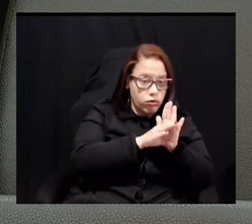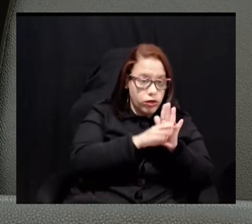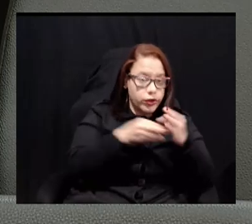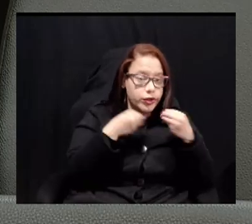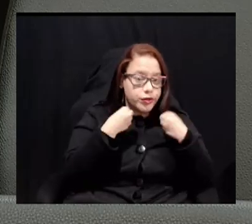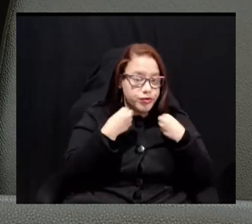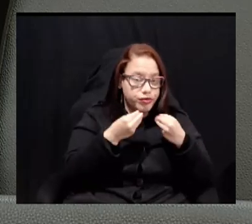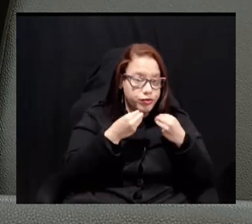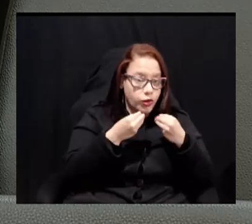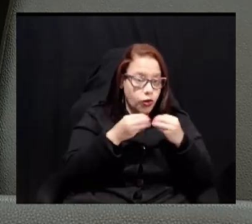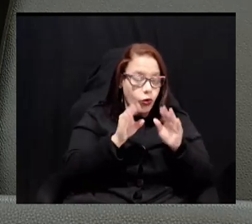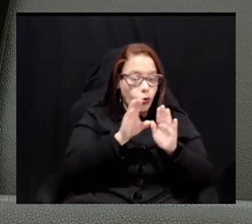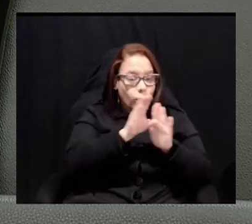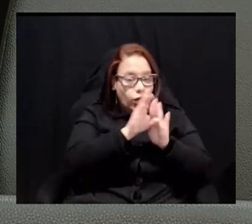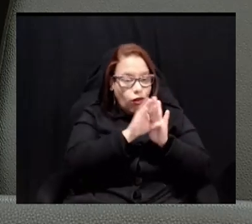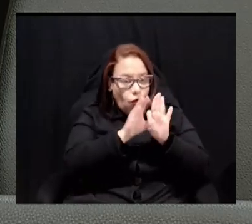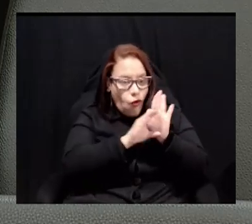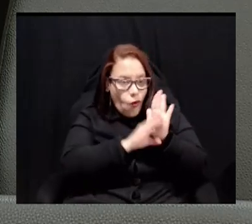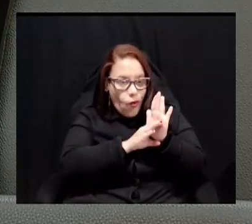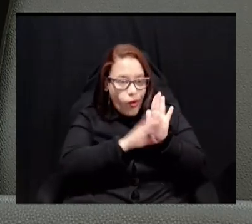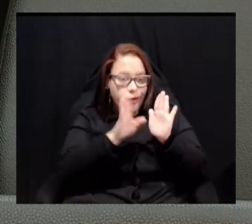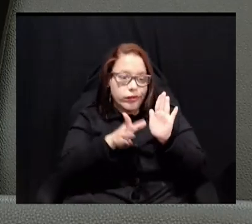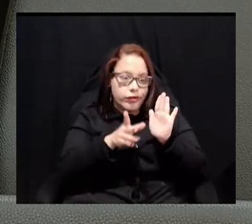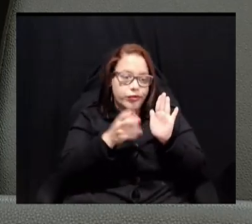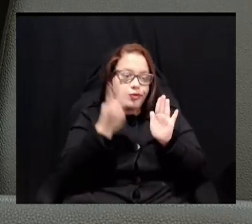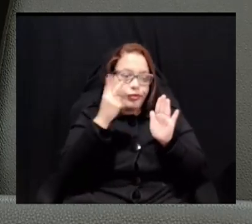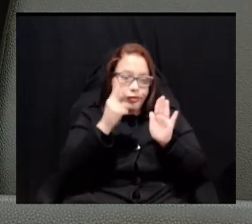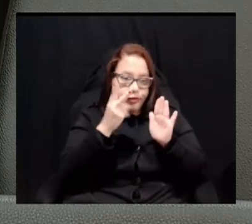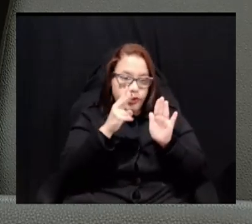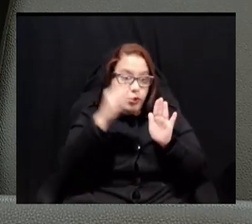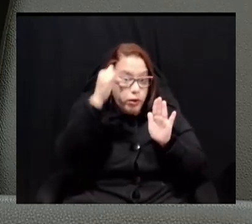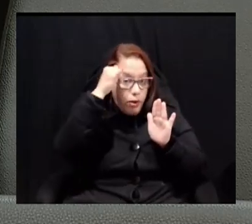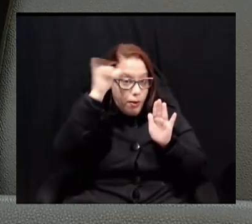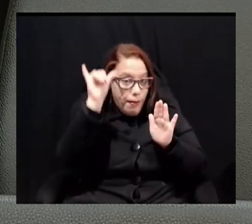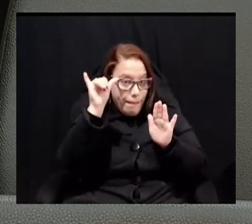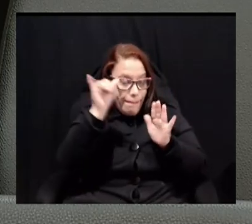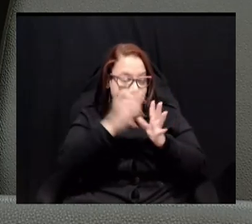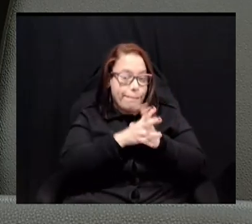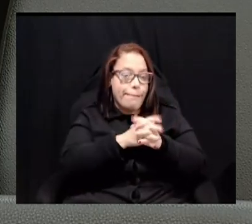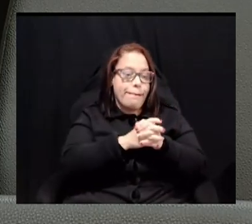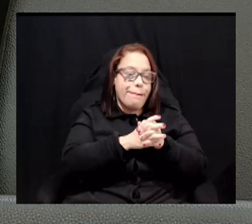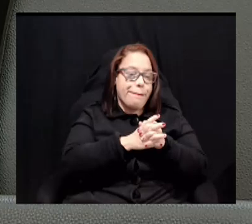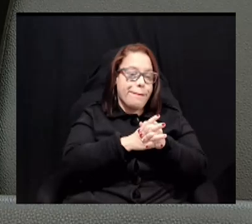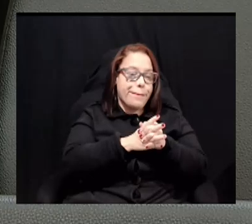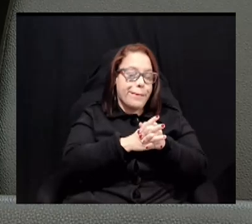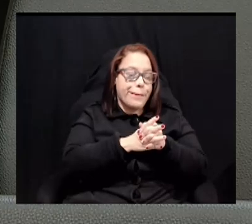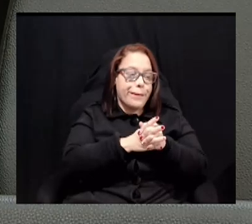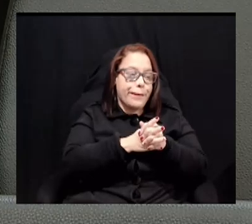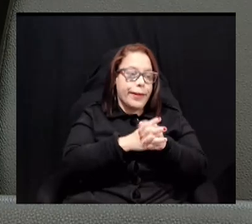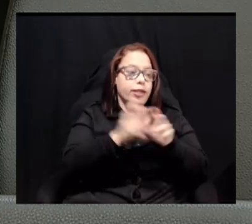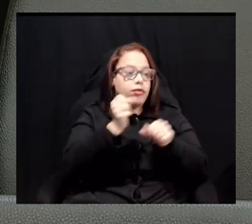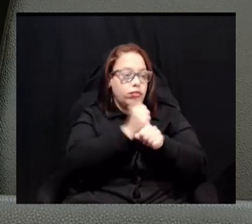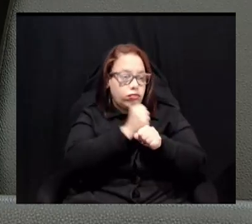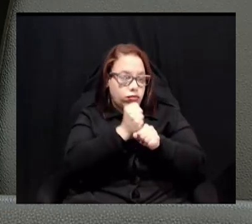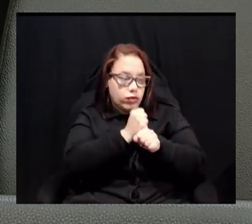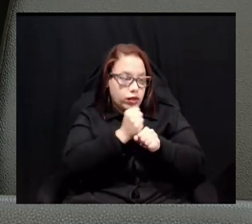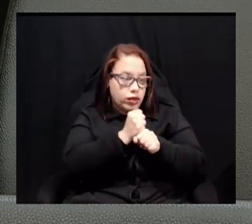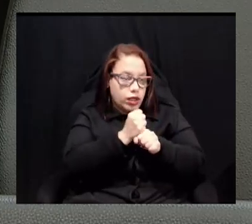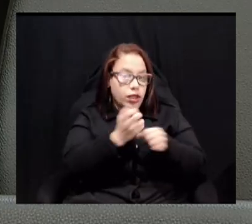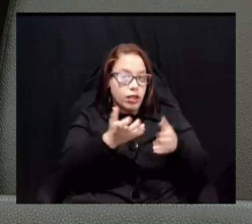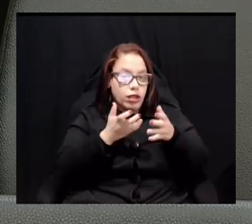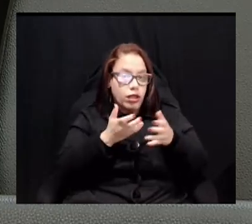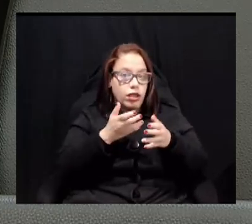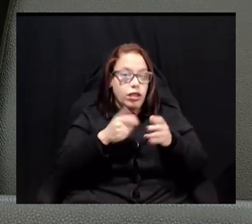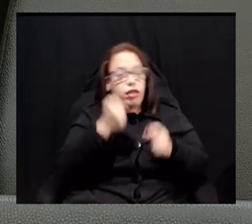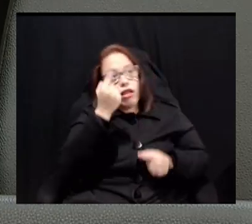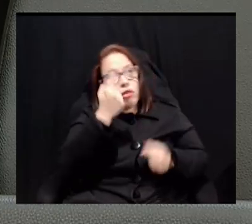cronograma. Então nós já temos mais 2 que estão previstos, né, de postos de saúde para serem construídos, e nós queremos saber se tem mais algum outro e